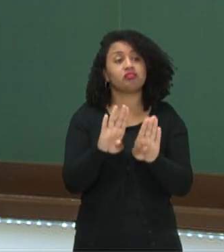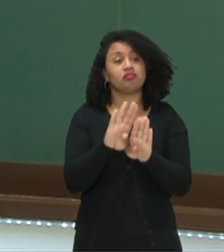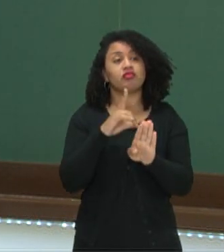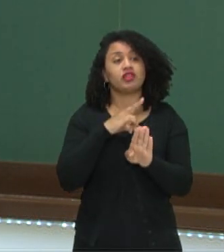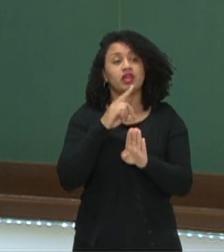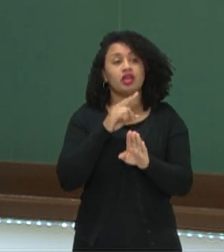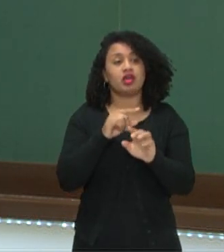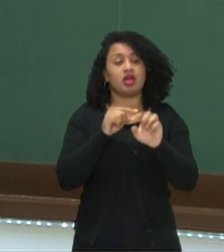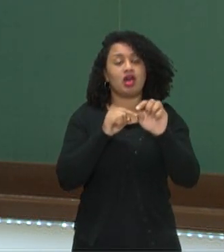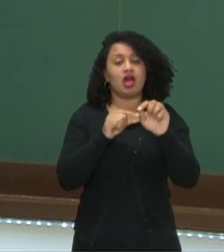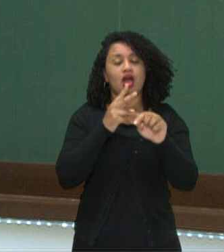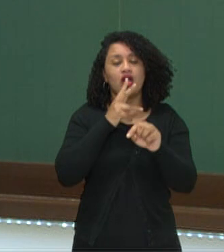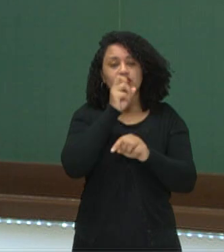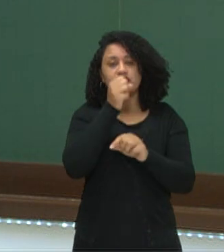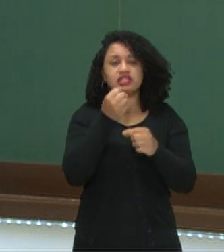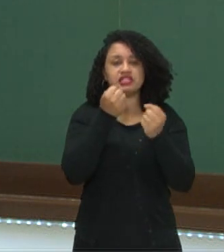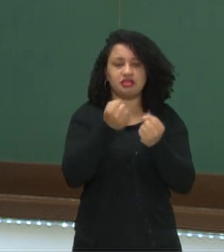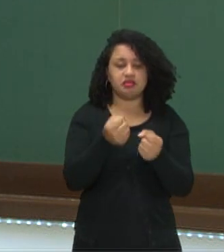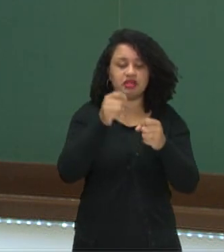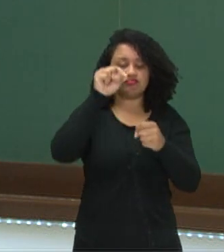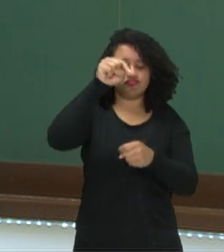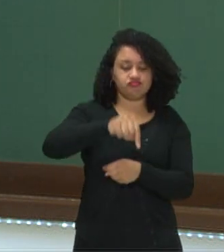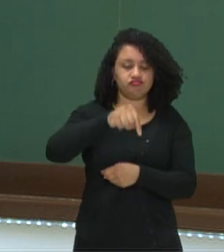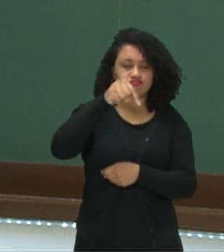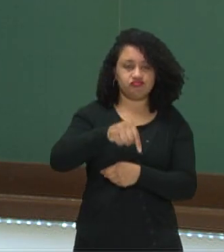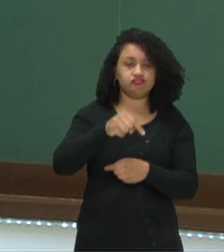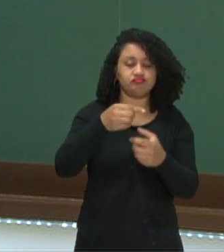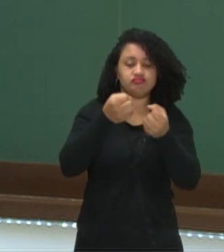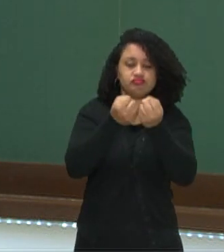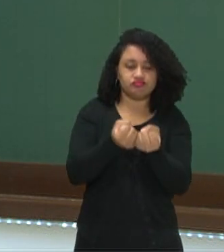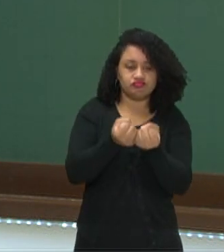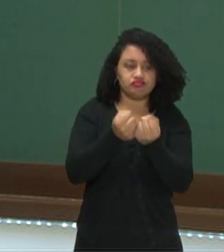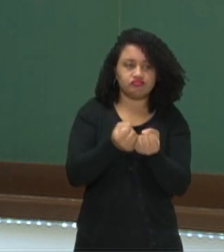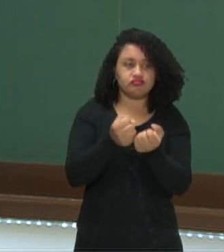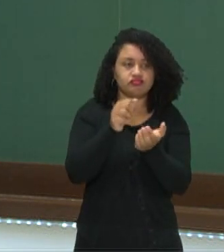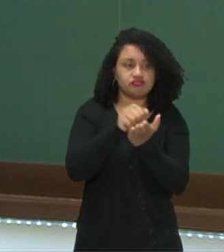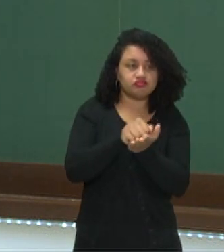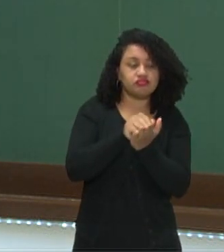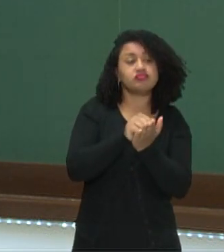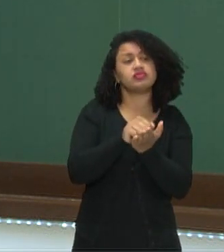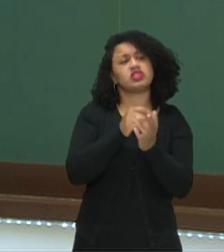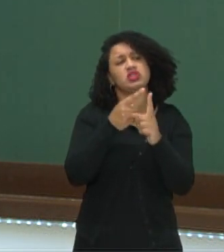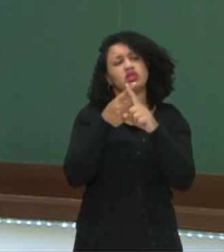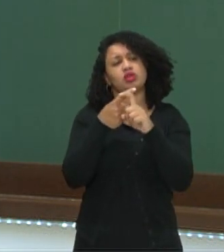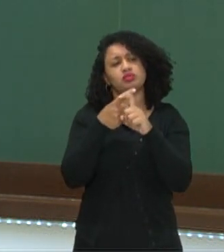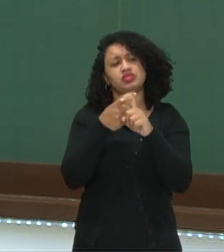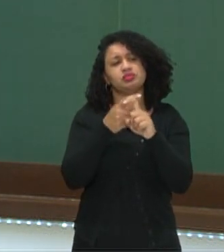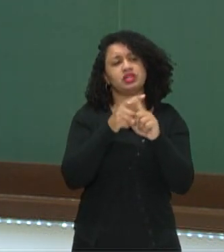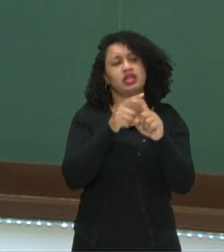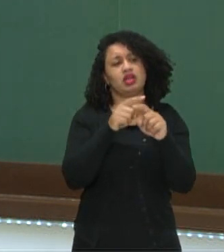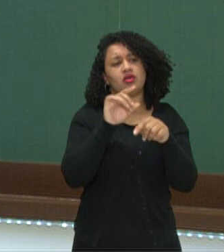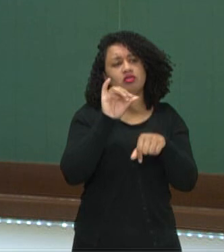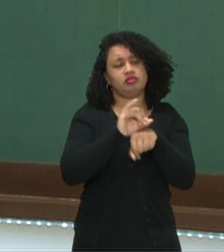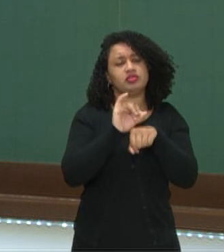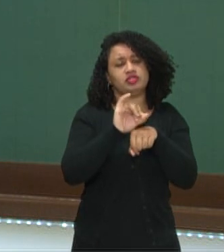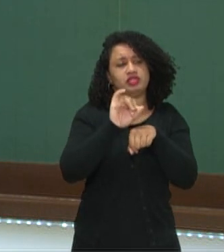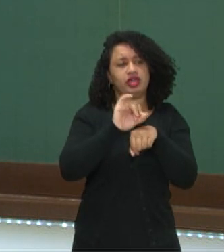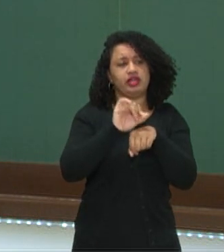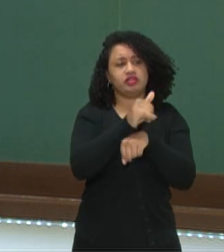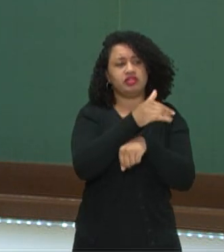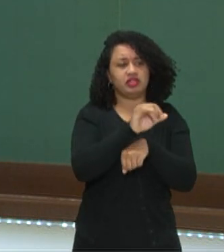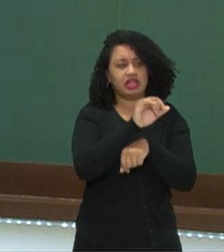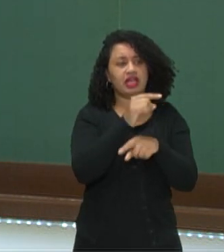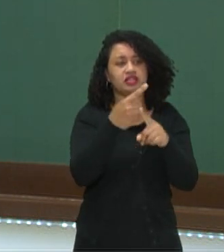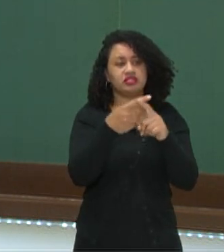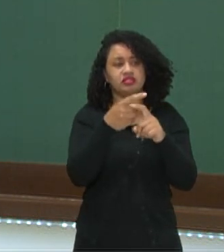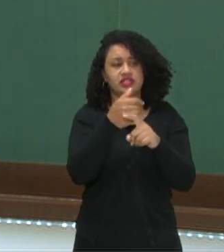a força peso, como eu disse, o peso sempre atua para baixo, e nesse caso, é só você multiplicar, né, o objeto, né, de 10 kg e a